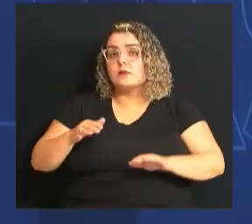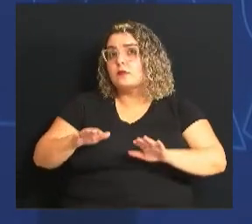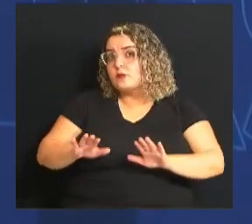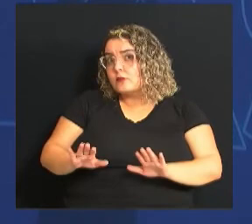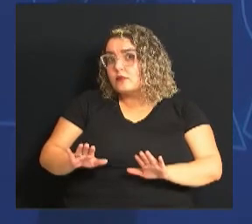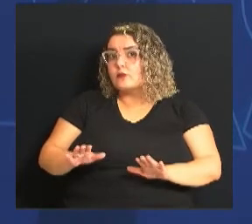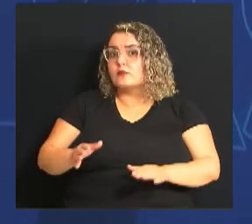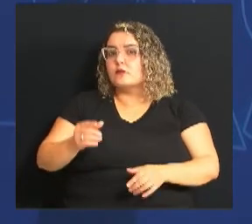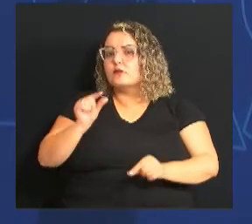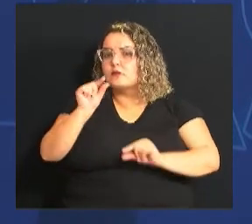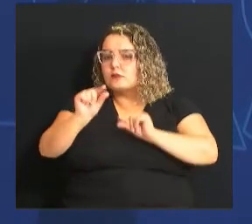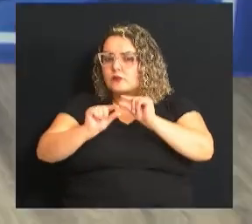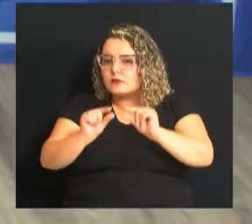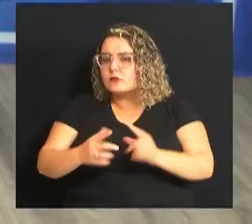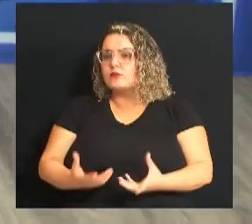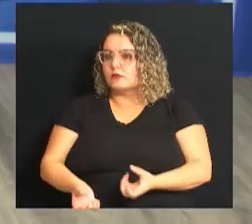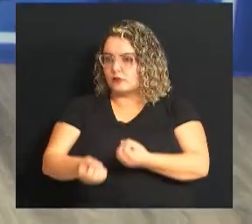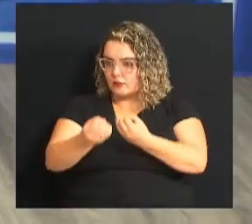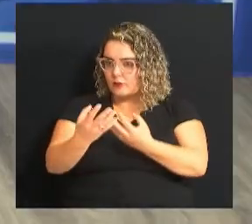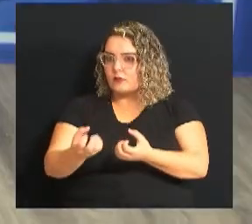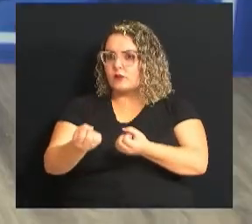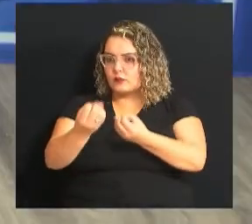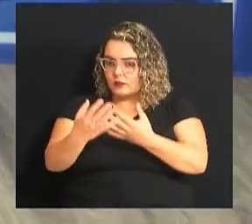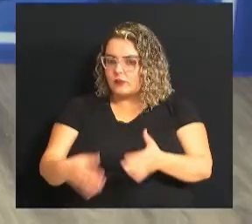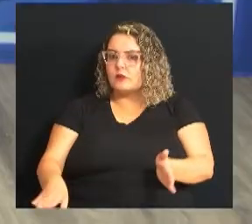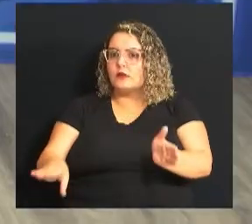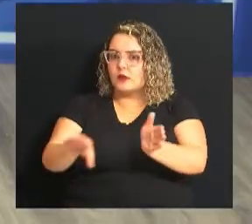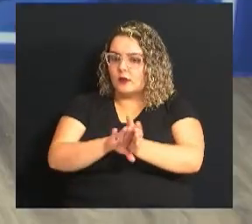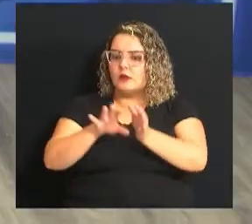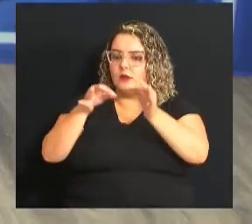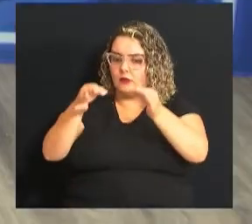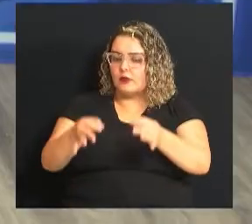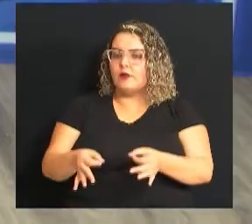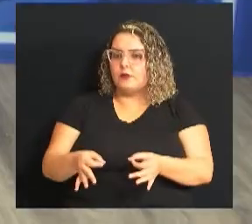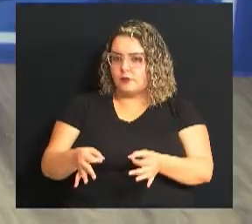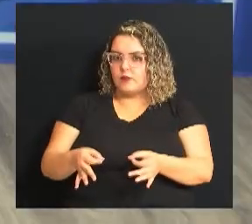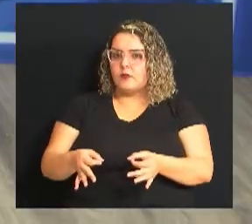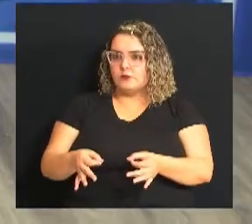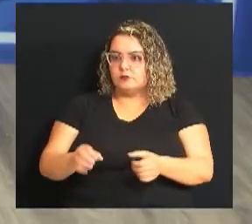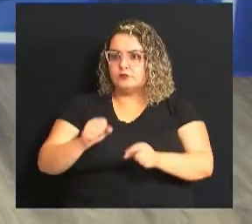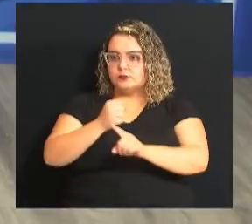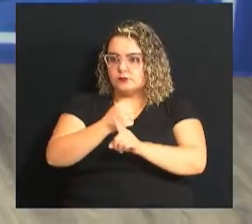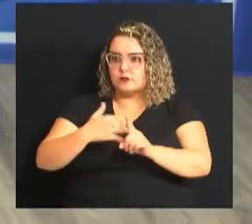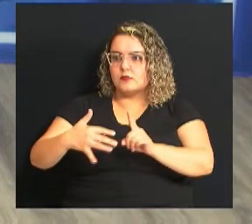para trás e a informação ela já está chegando para a sociedade?